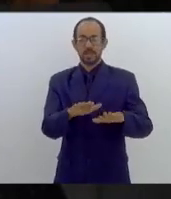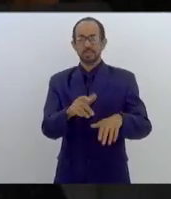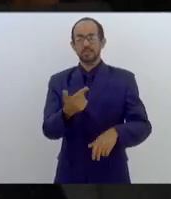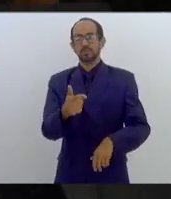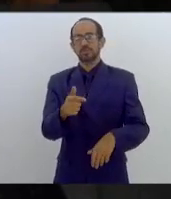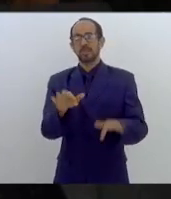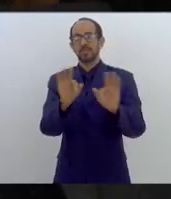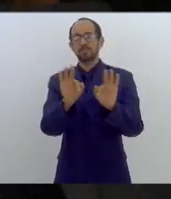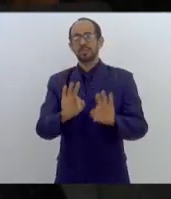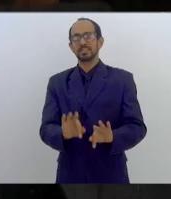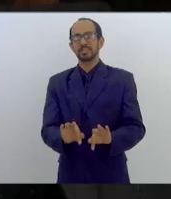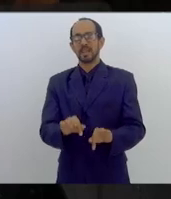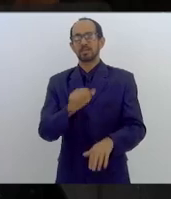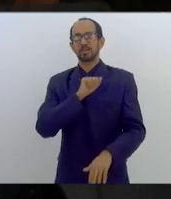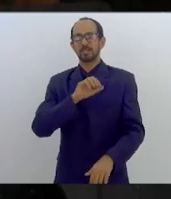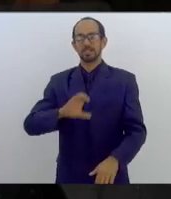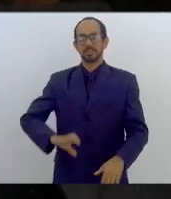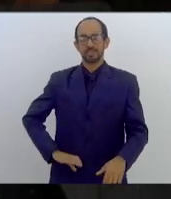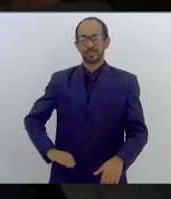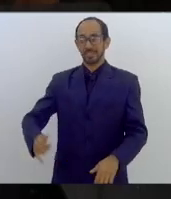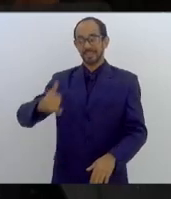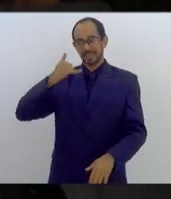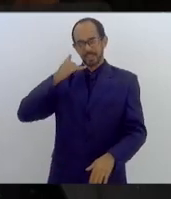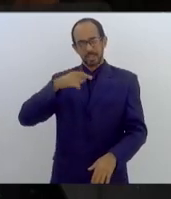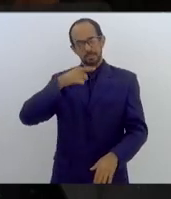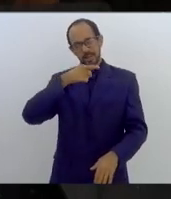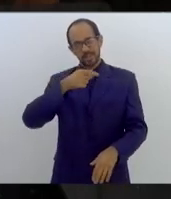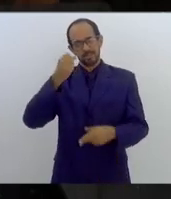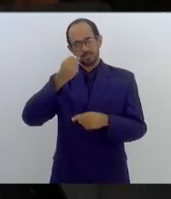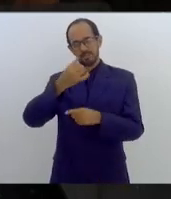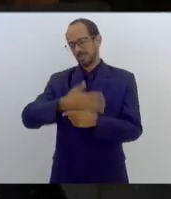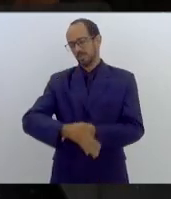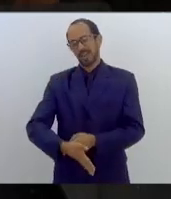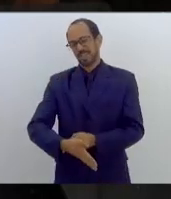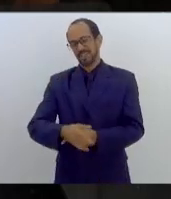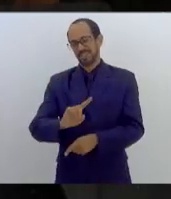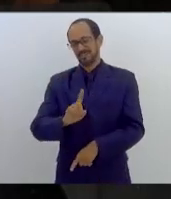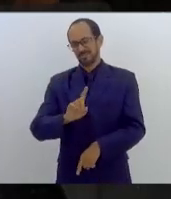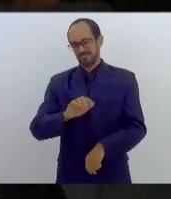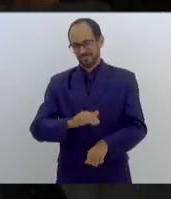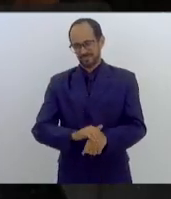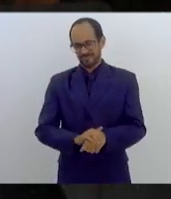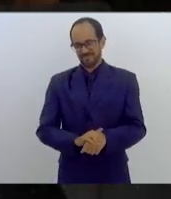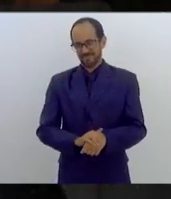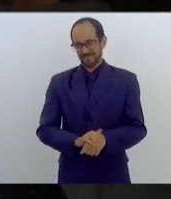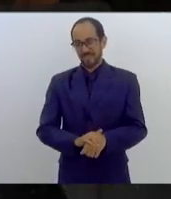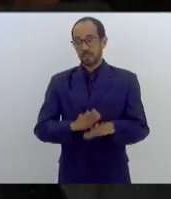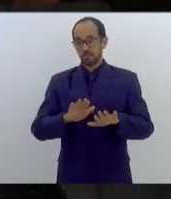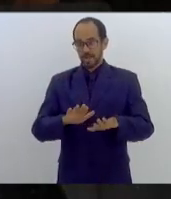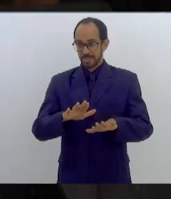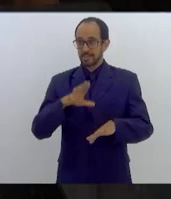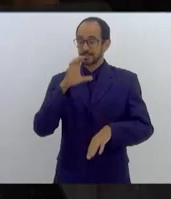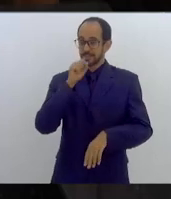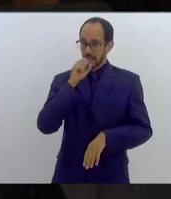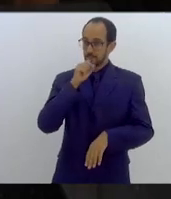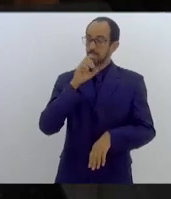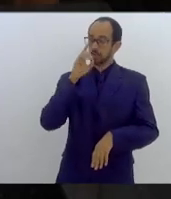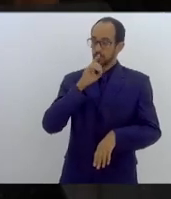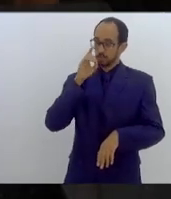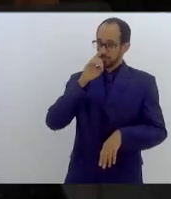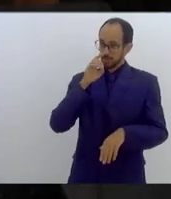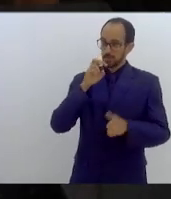André Siciliano, que telefona para ele às 2 da manhã, mas sábados e domingos pela